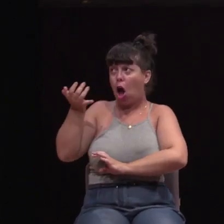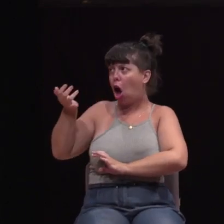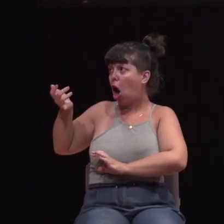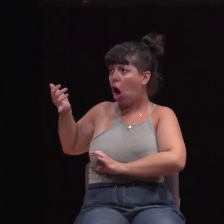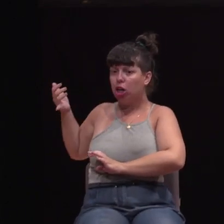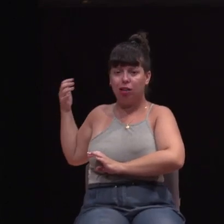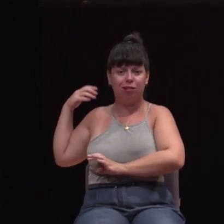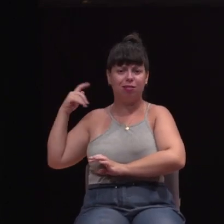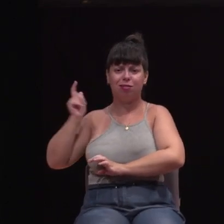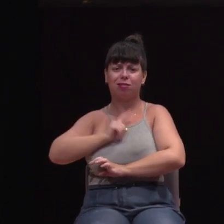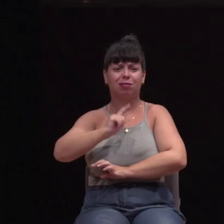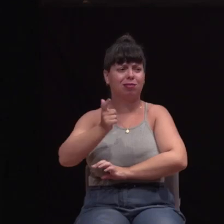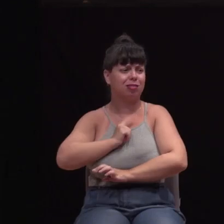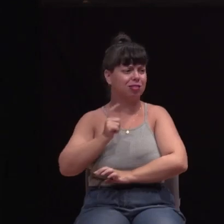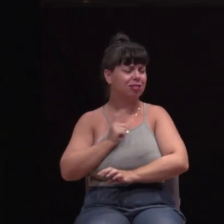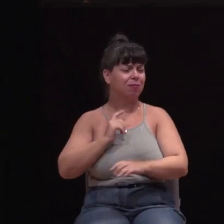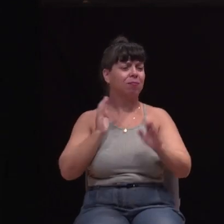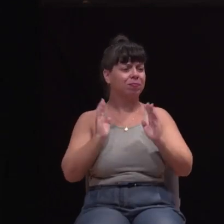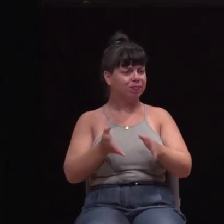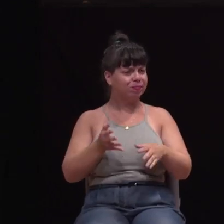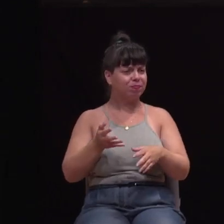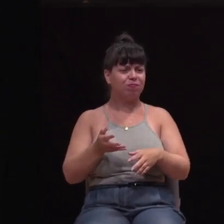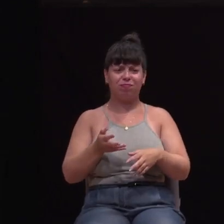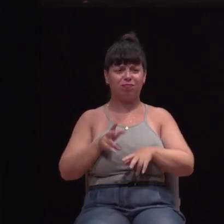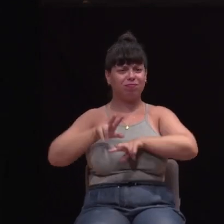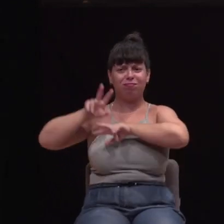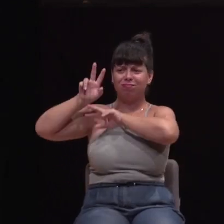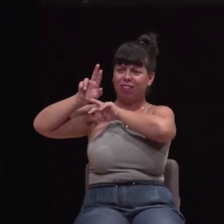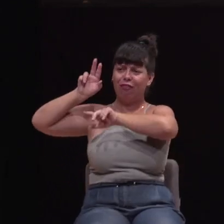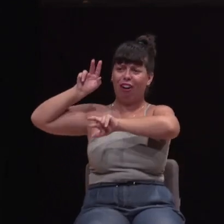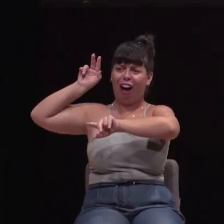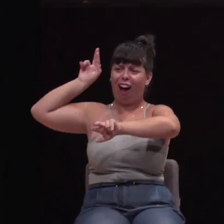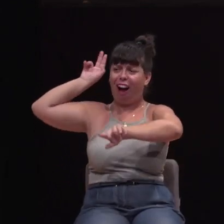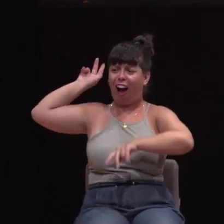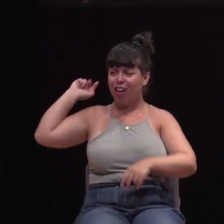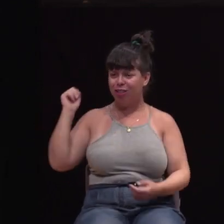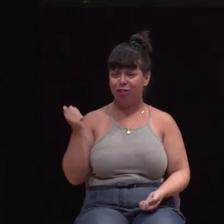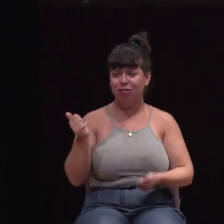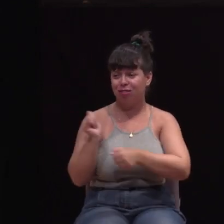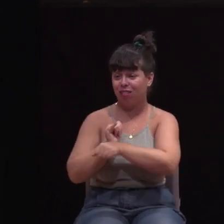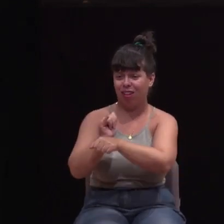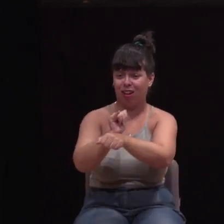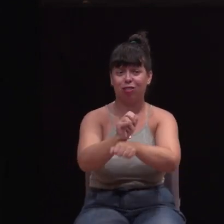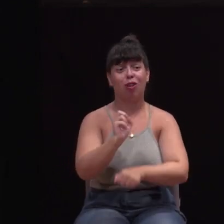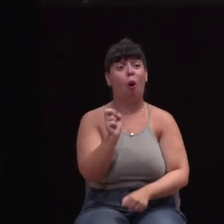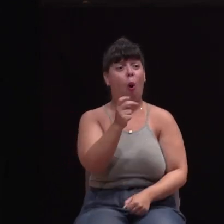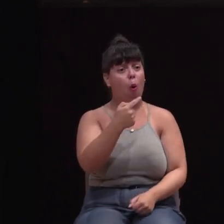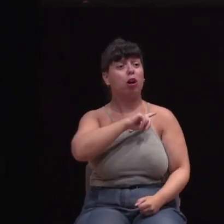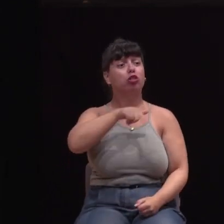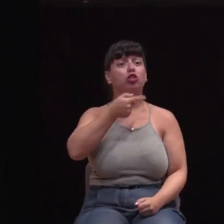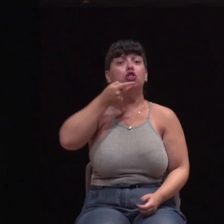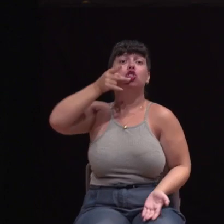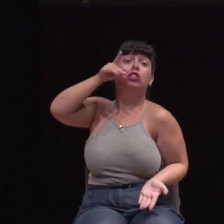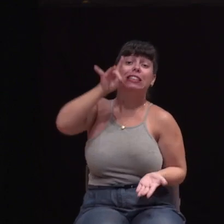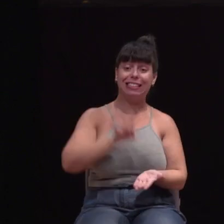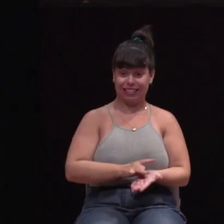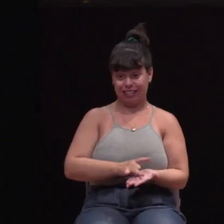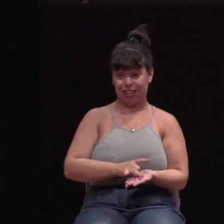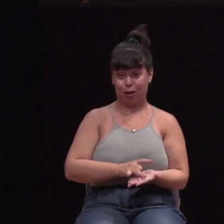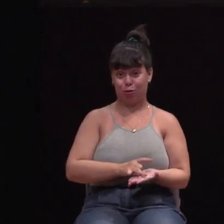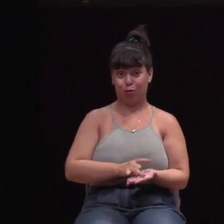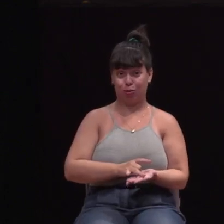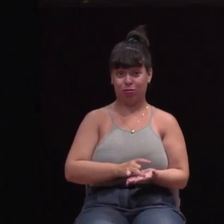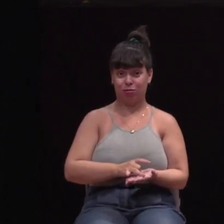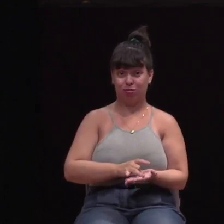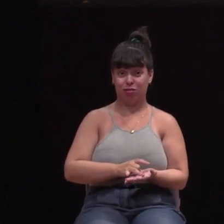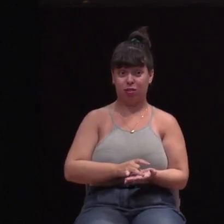acumulados por quem já passou pelo processo da civilização, para a gente conseguir pensar estratégias. Mas ou a gente é sincero